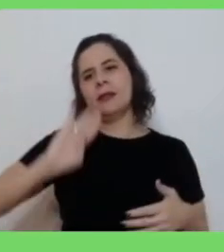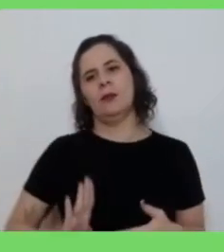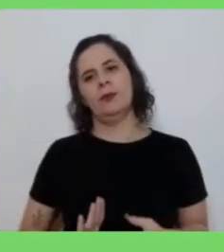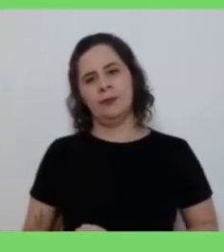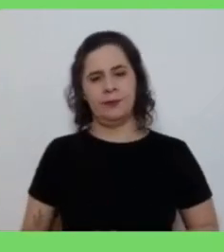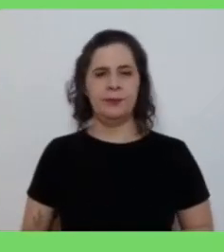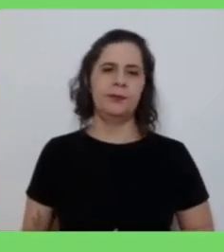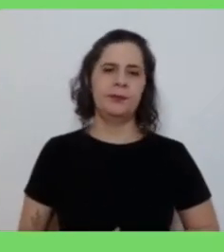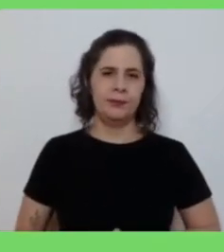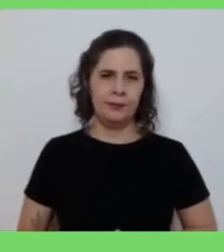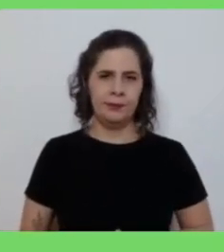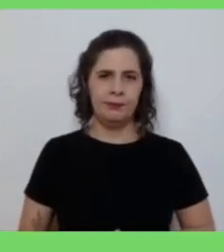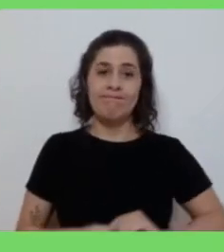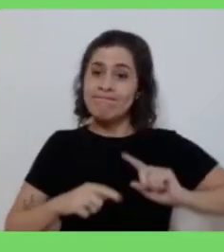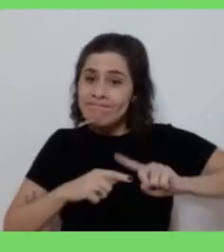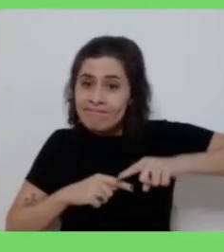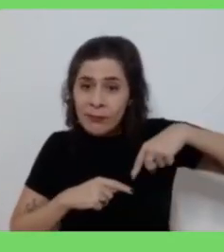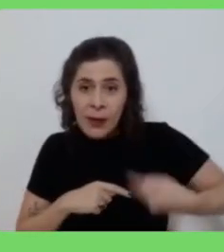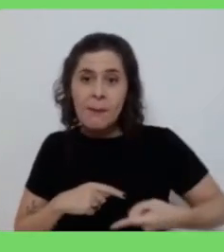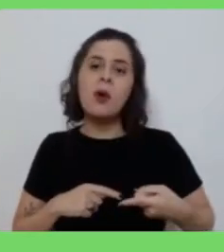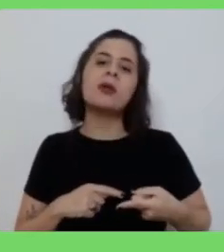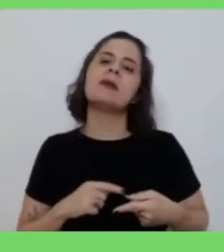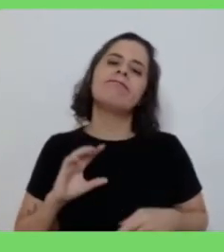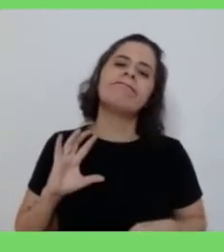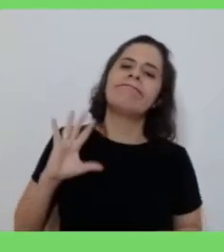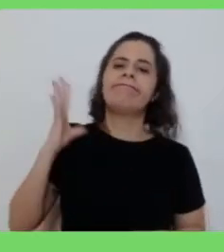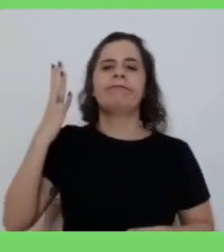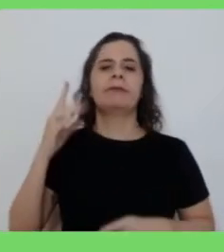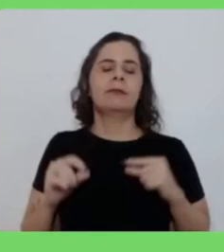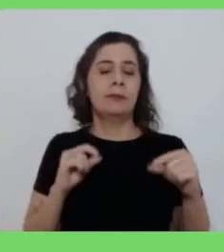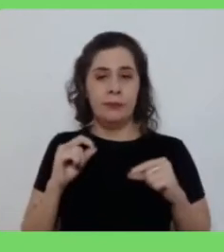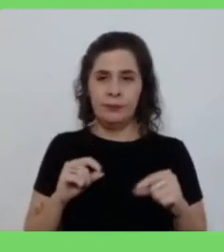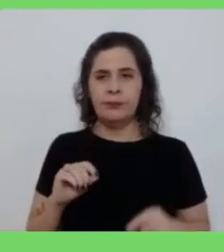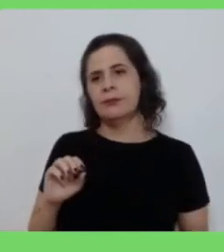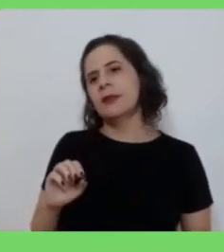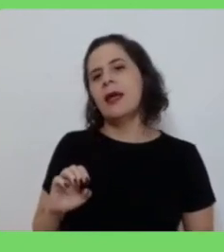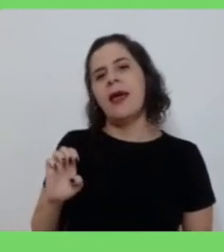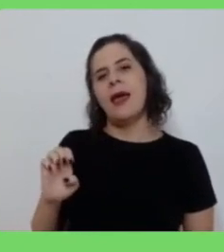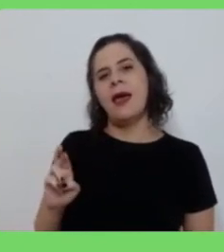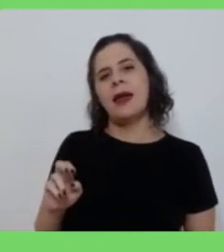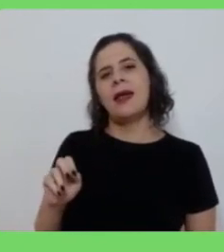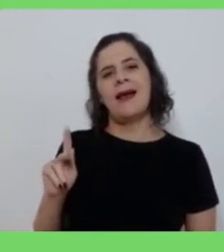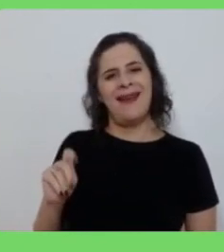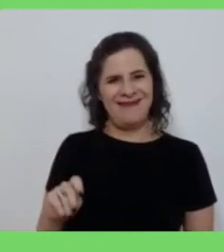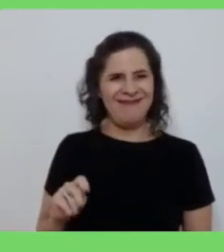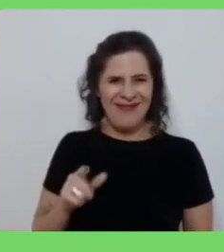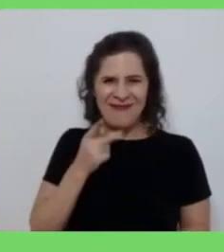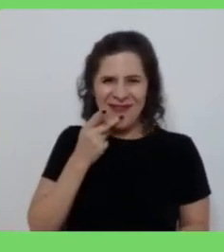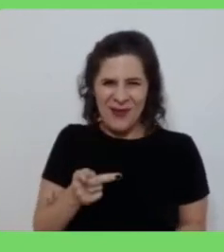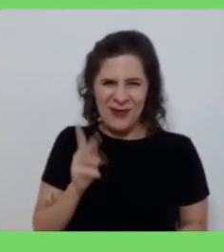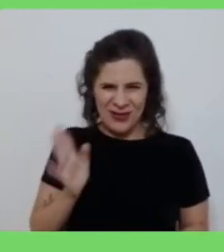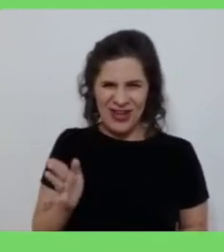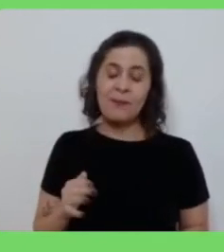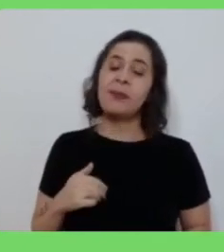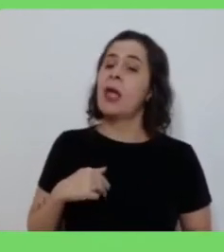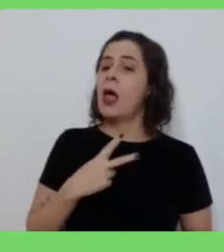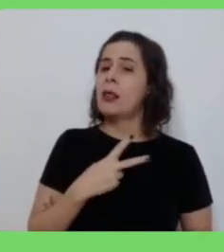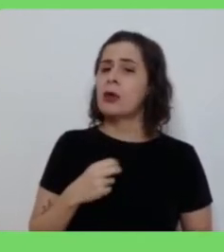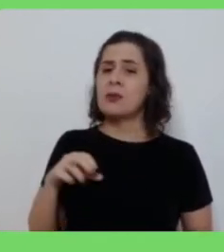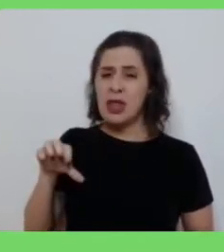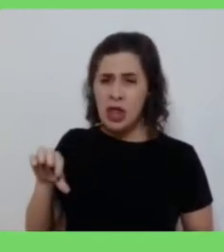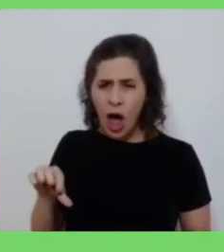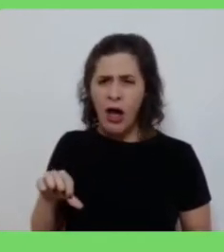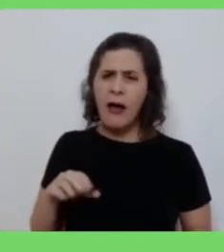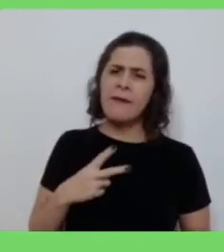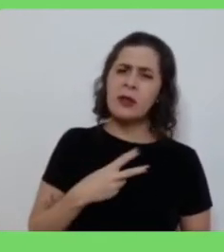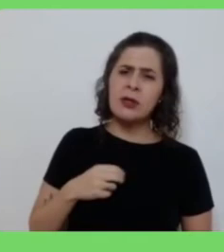uhum depois nós temos aí a que a éca acabou adiantando mas eu me lembro que esse ano de 2009 2008 foi